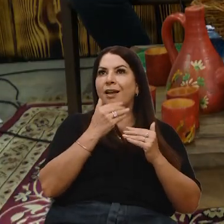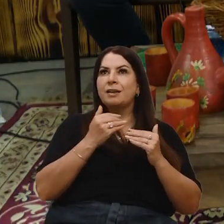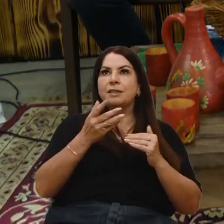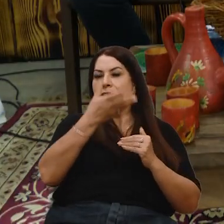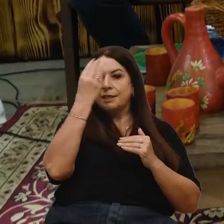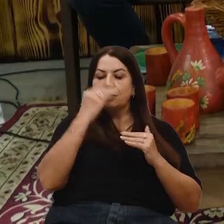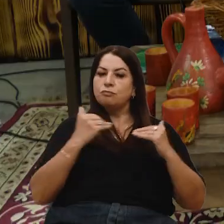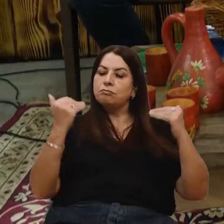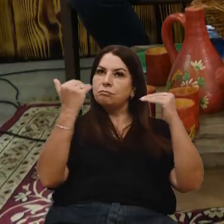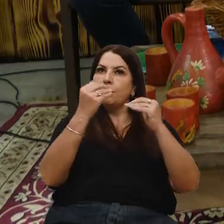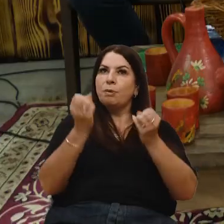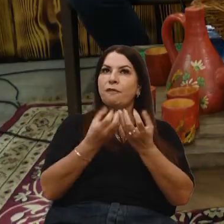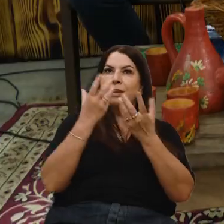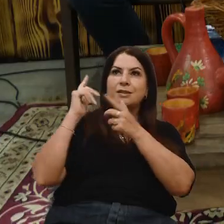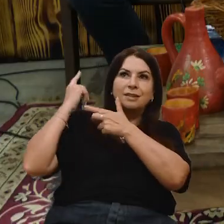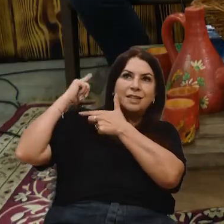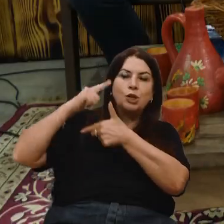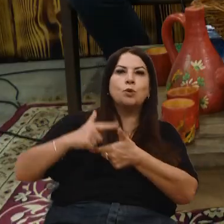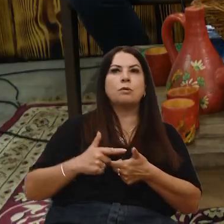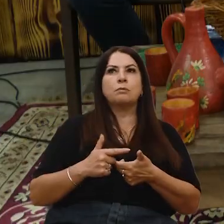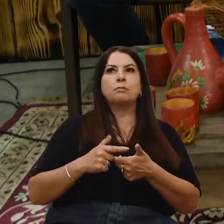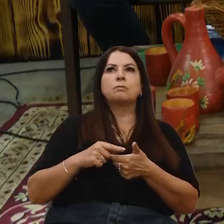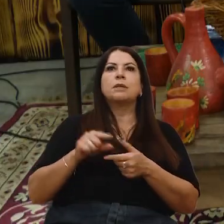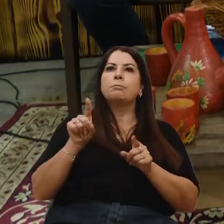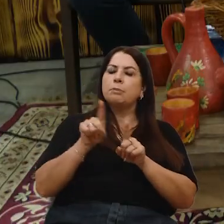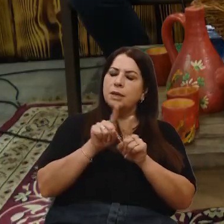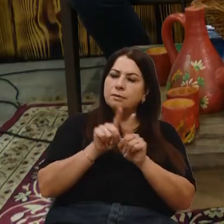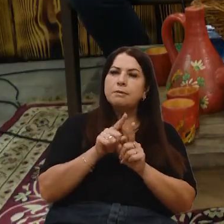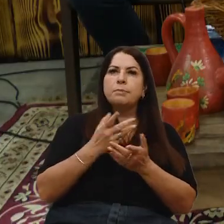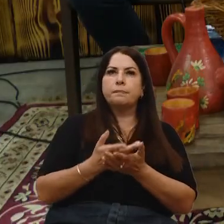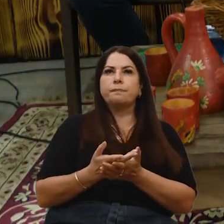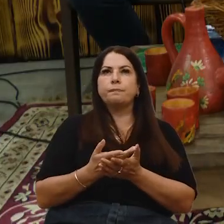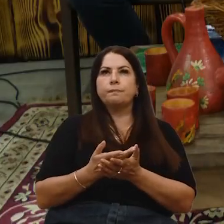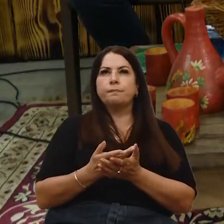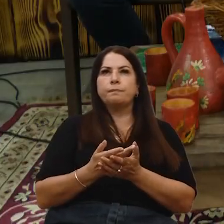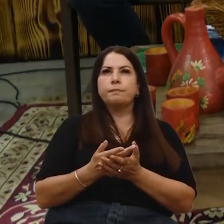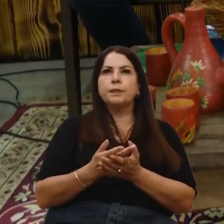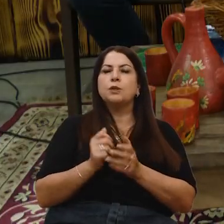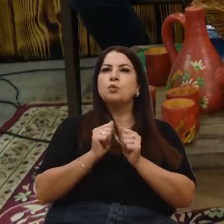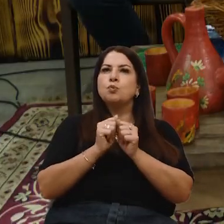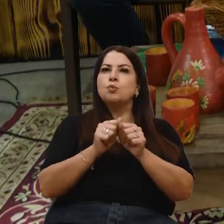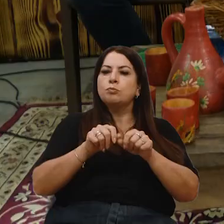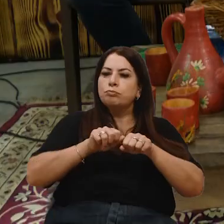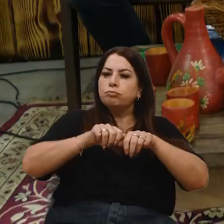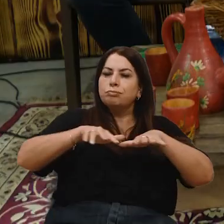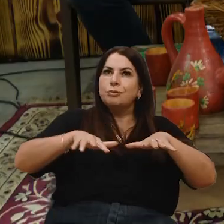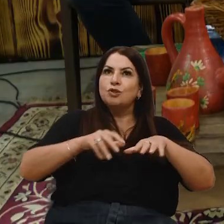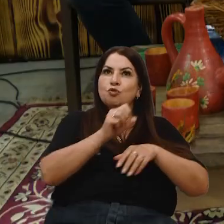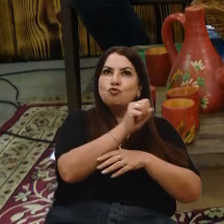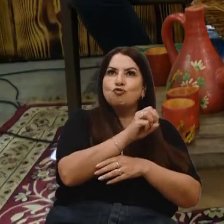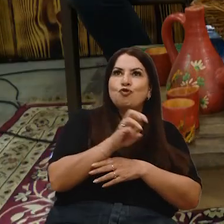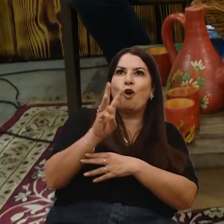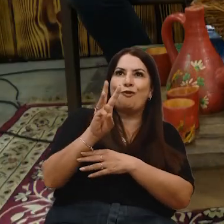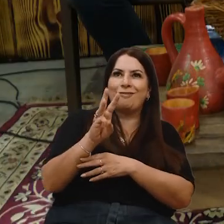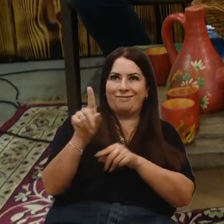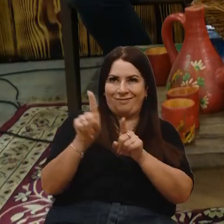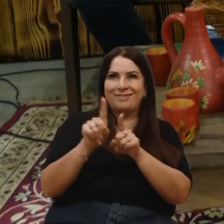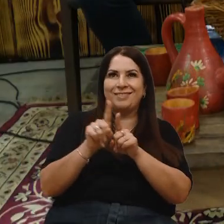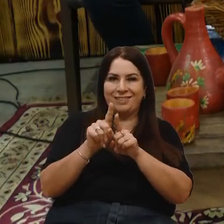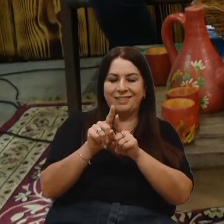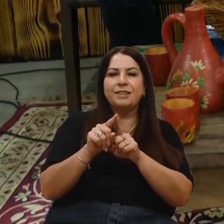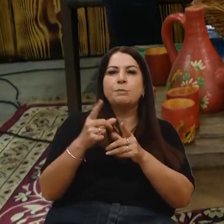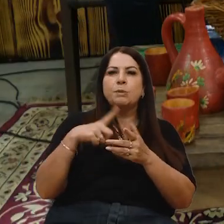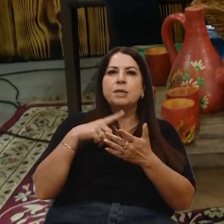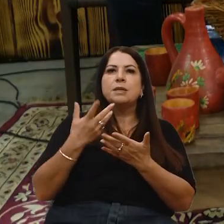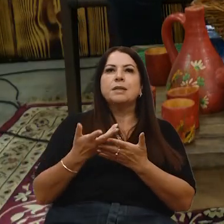sempre, porque é uma festa tradicional. Mas ela também se ramifica no sentido dos shows, que